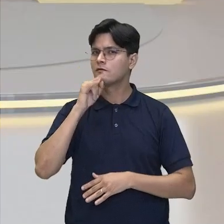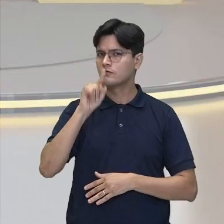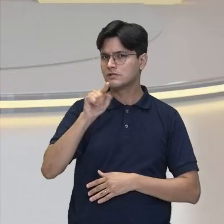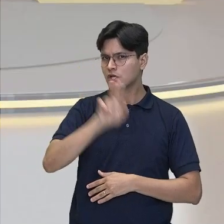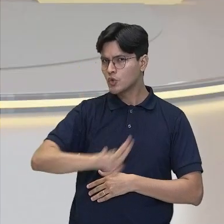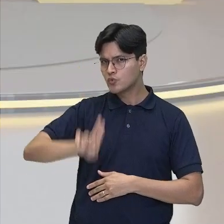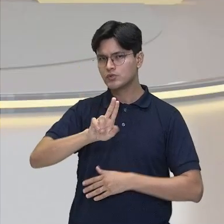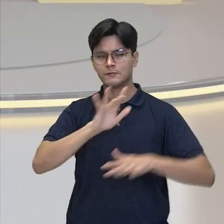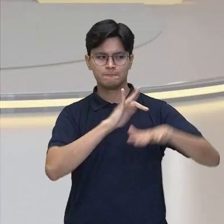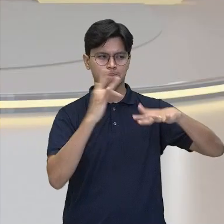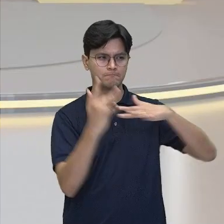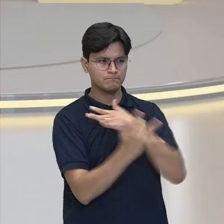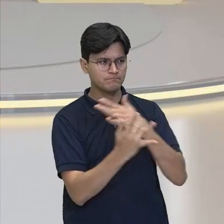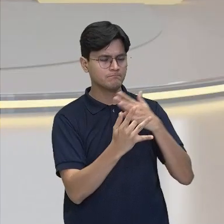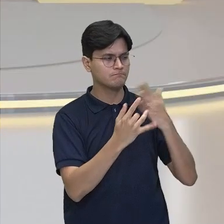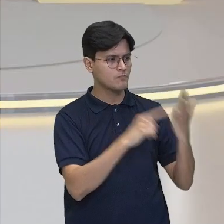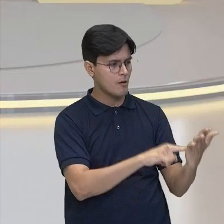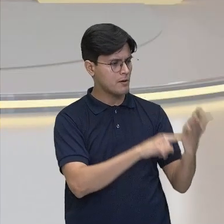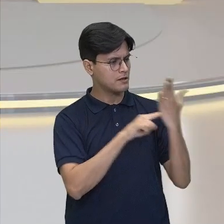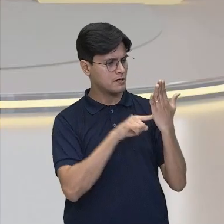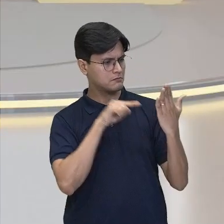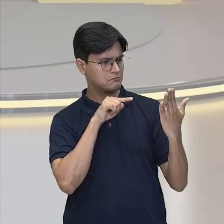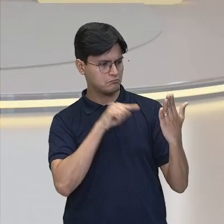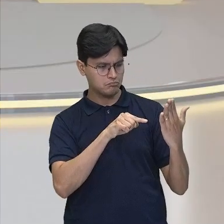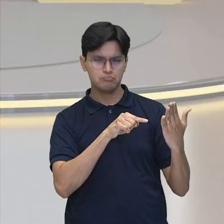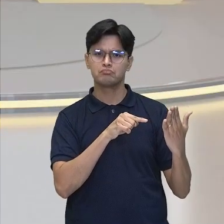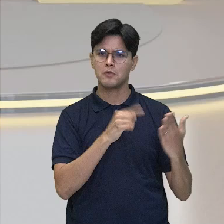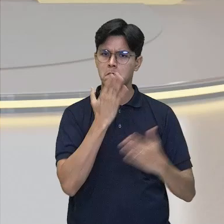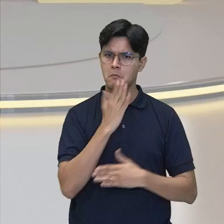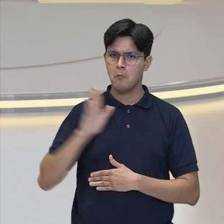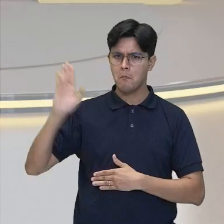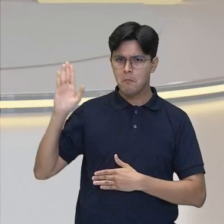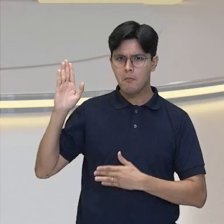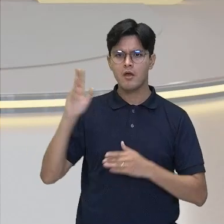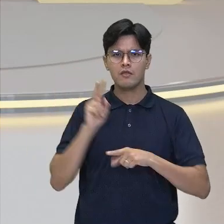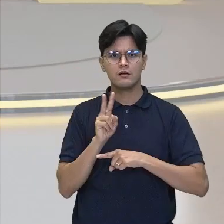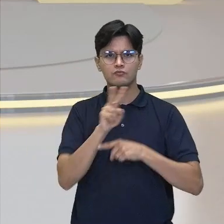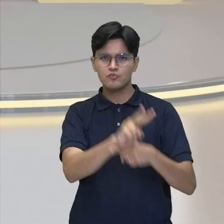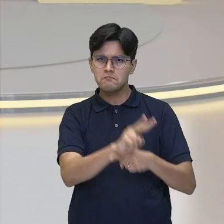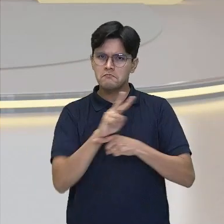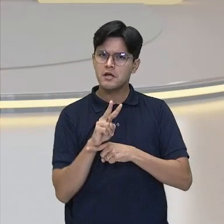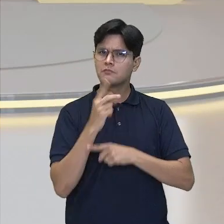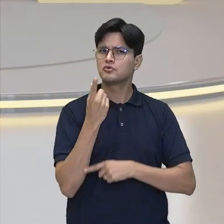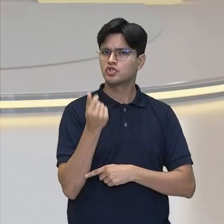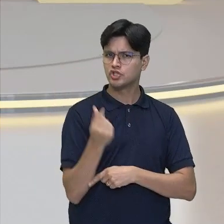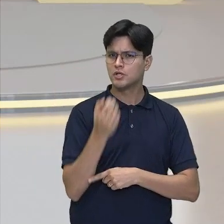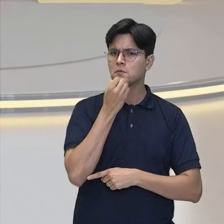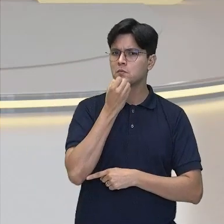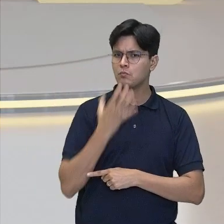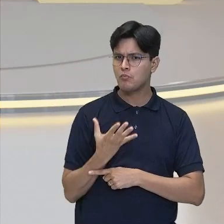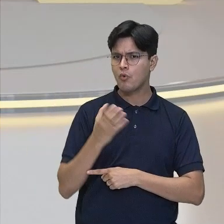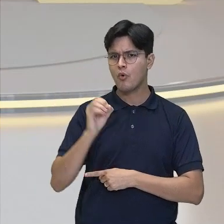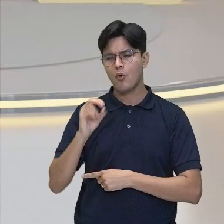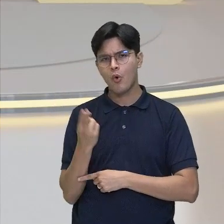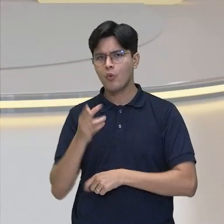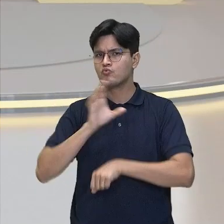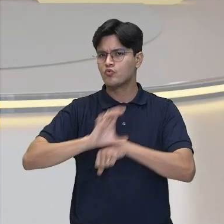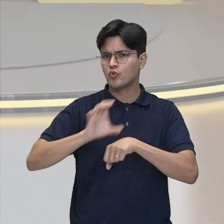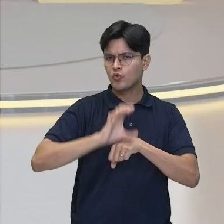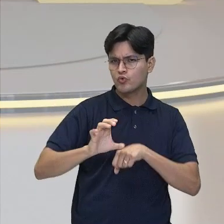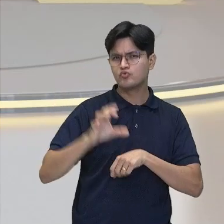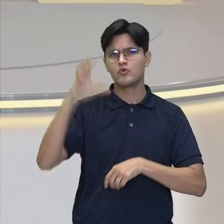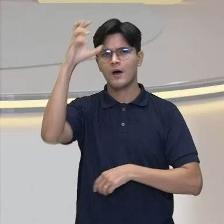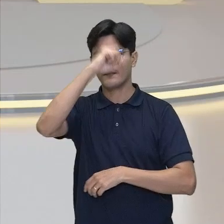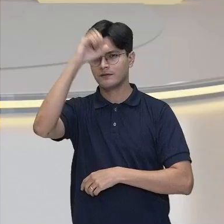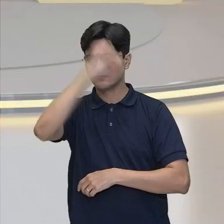de empréstimo, às vezes de criptomoeda, às vezes cursos para aprender dinheiro. Então você tem aí